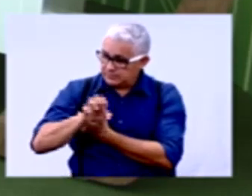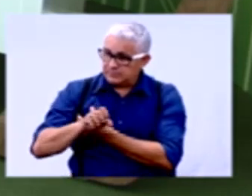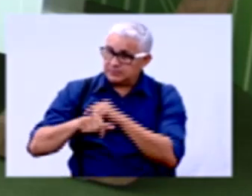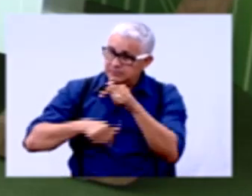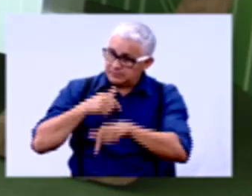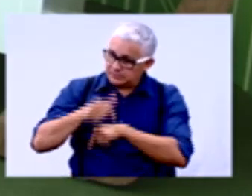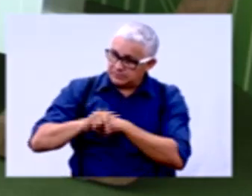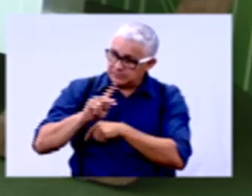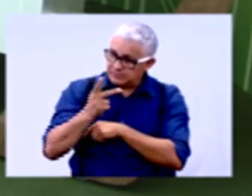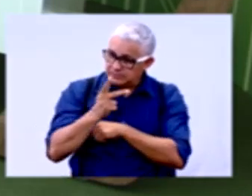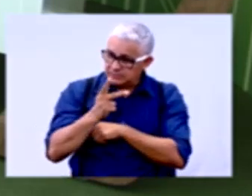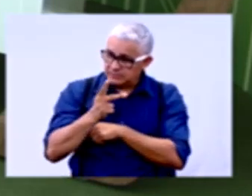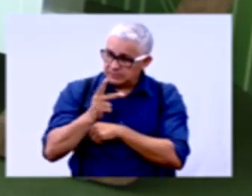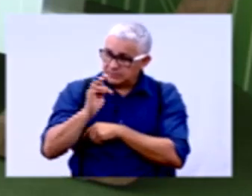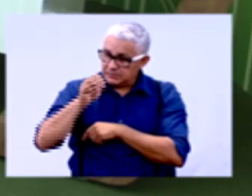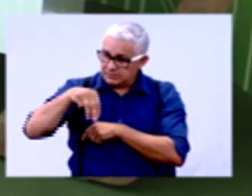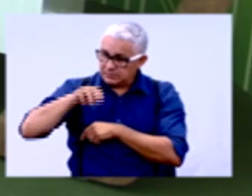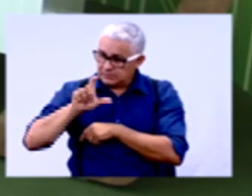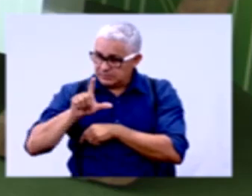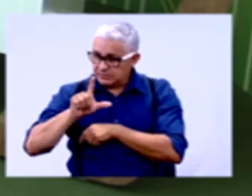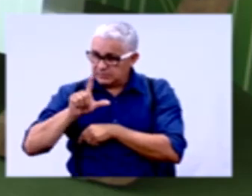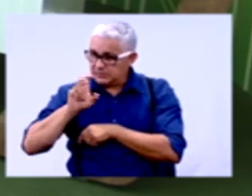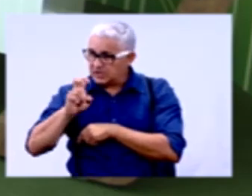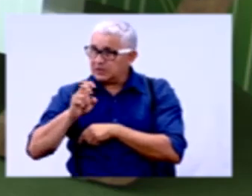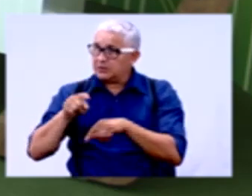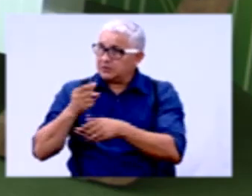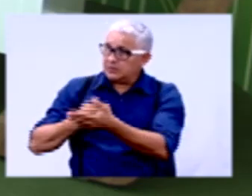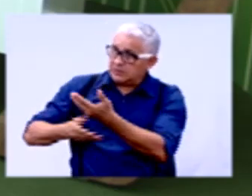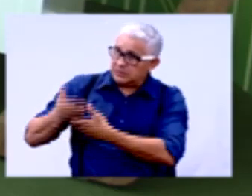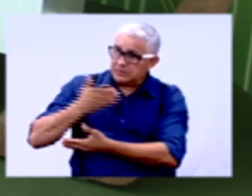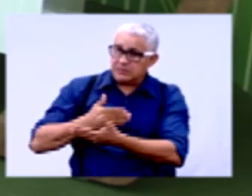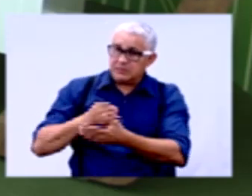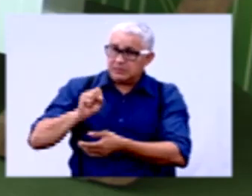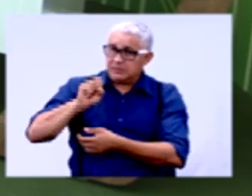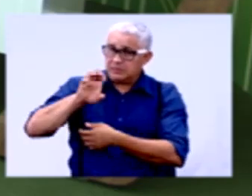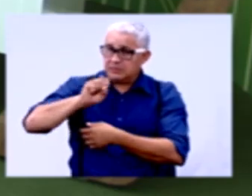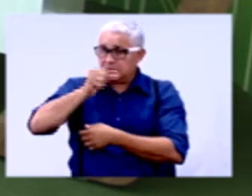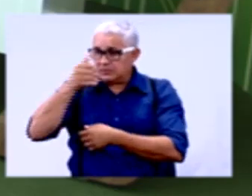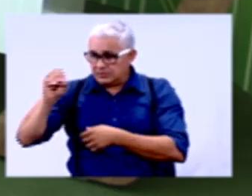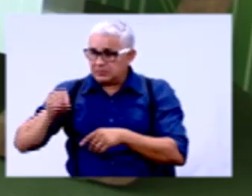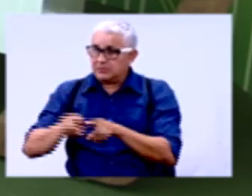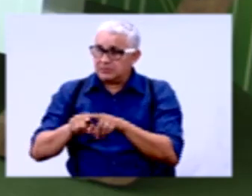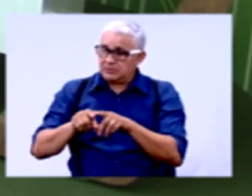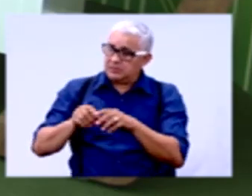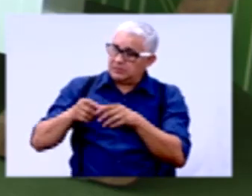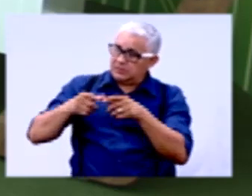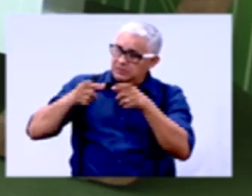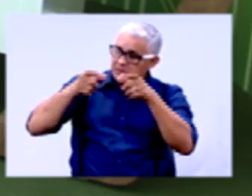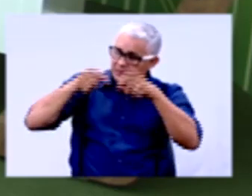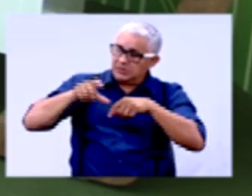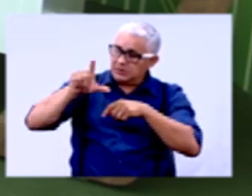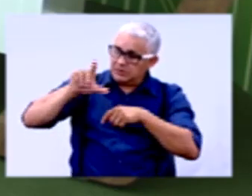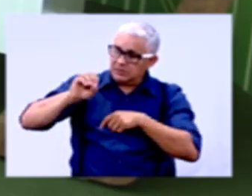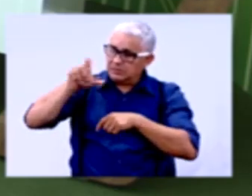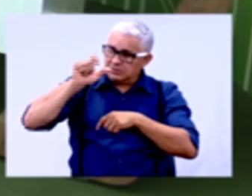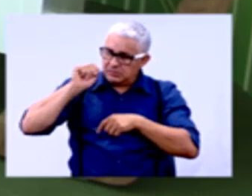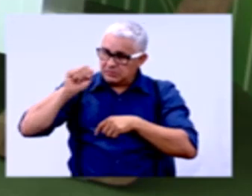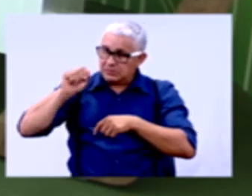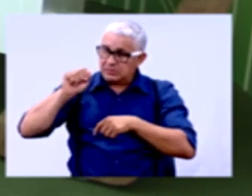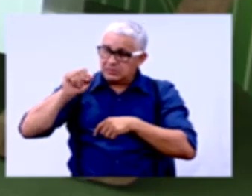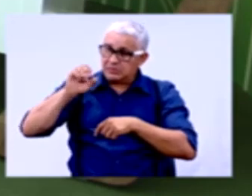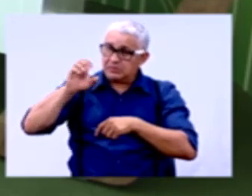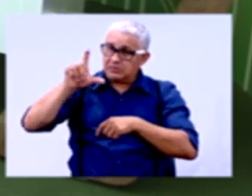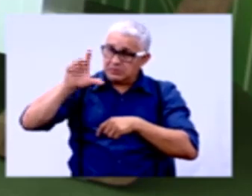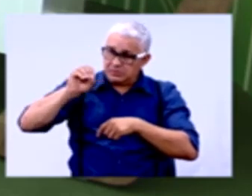de HTML5, interação entre sessões, armazenamento local. É